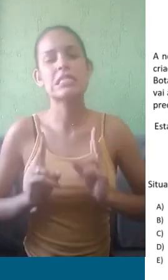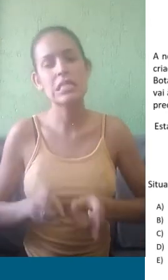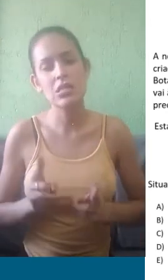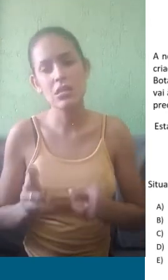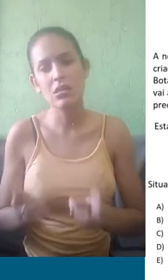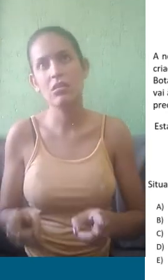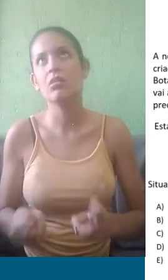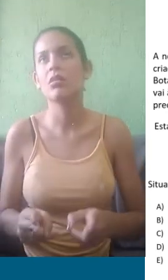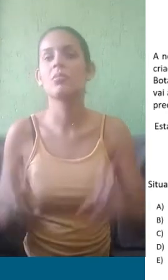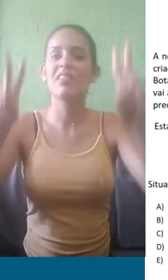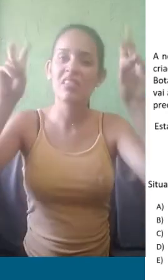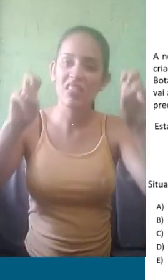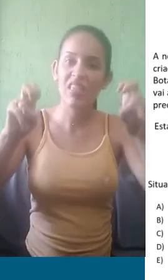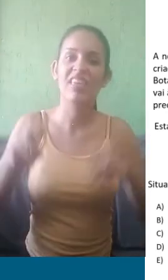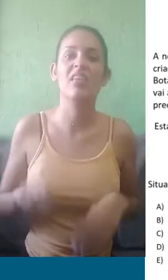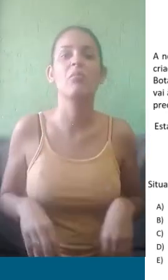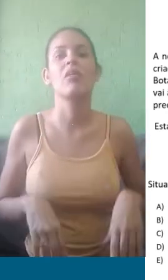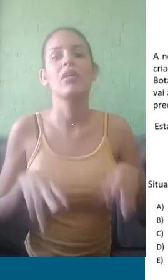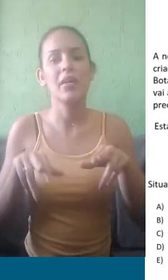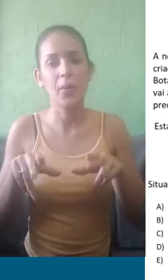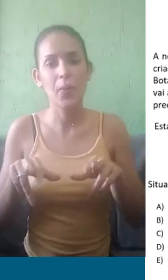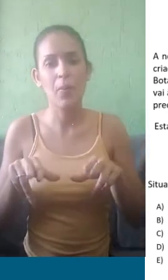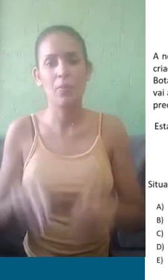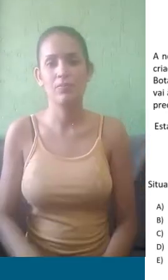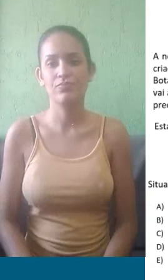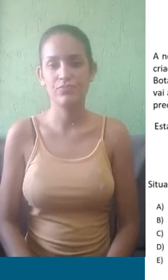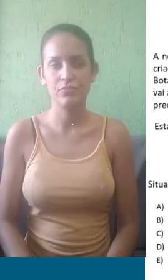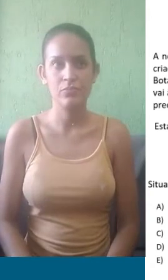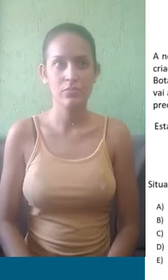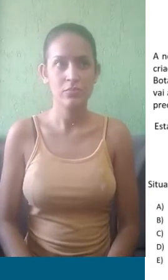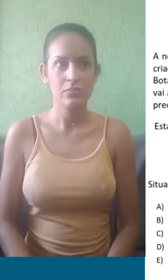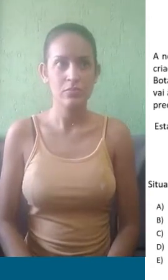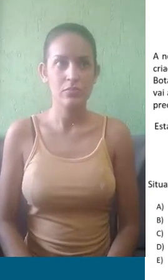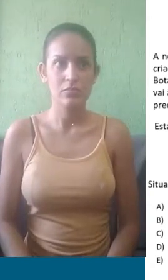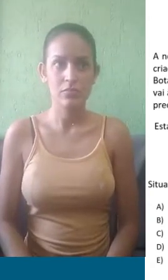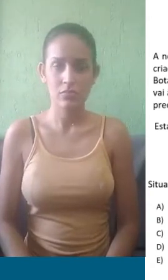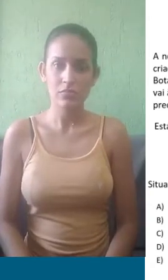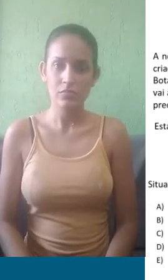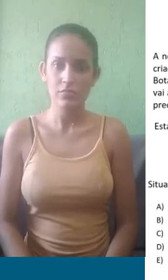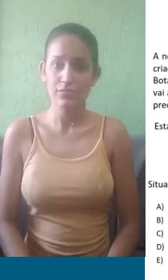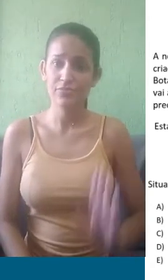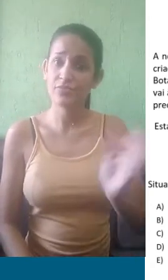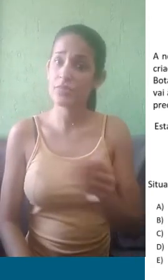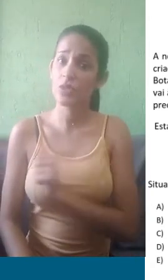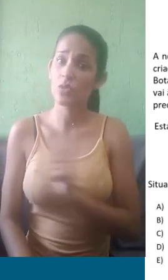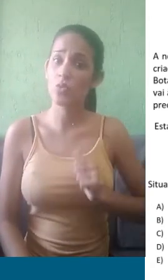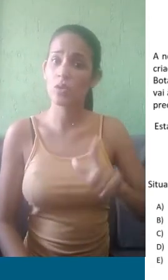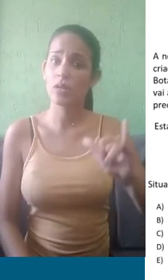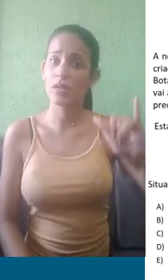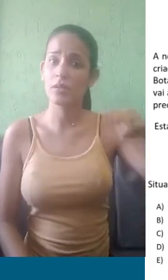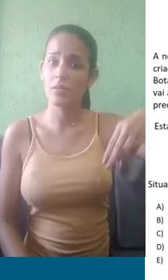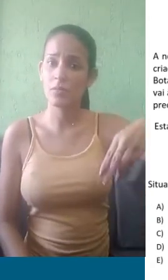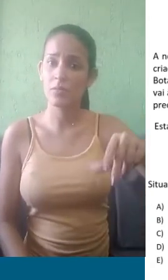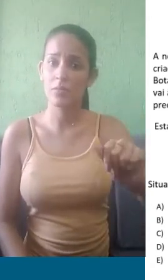se desenvolvia sempre sob o mesmo tema. Enquanto Lima Barreto, ao contrário, se renova na